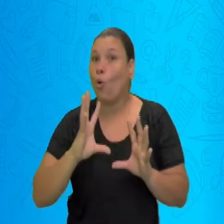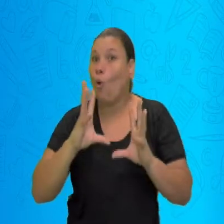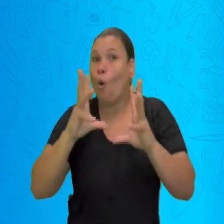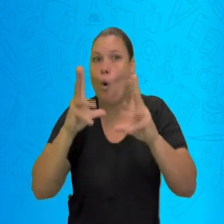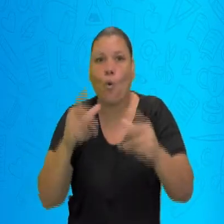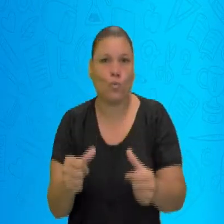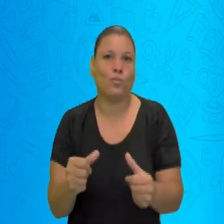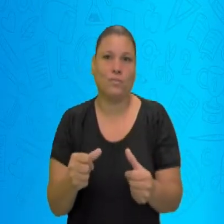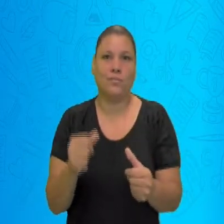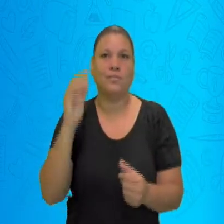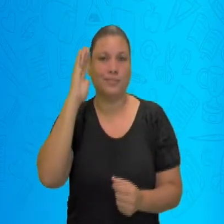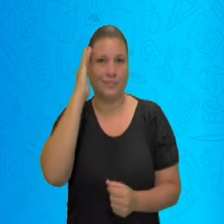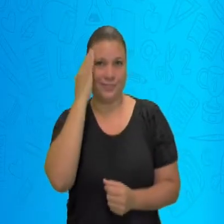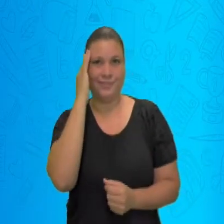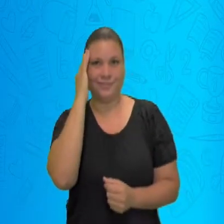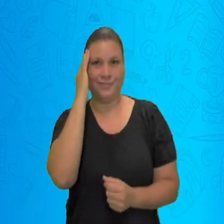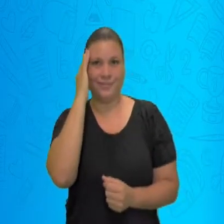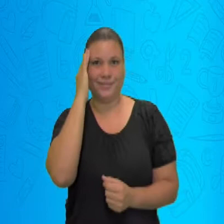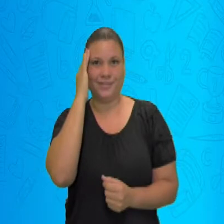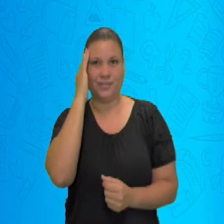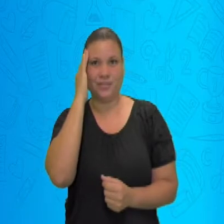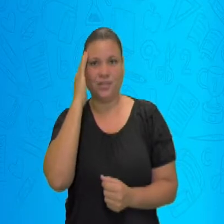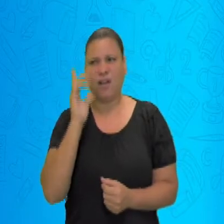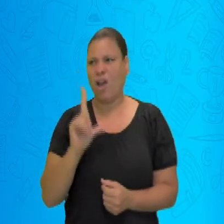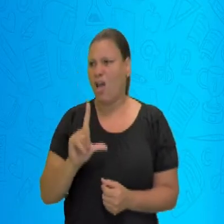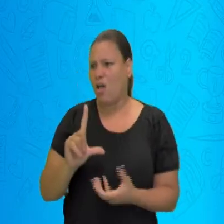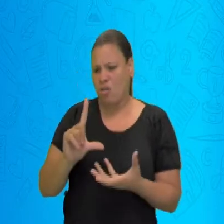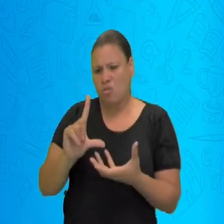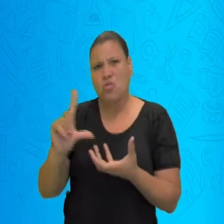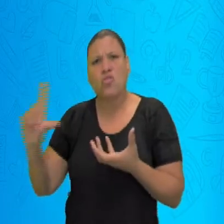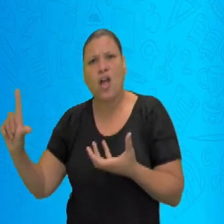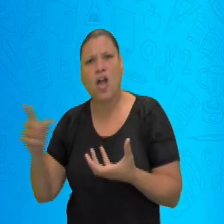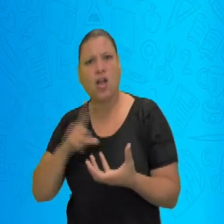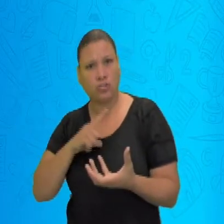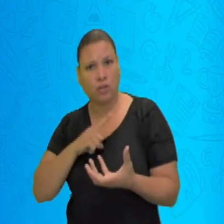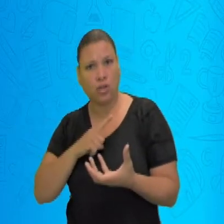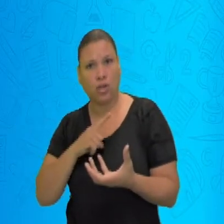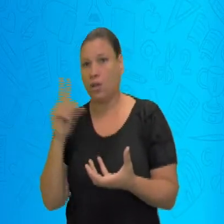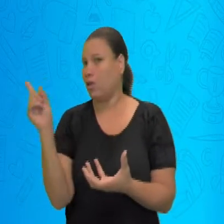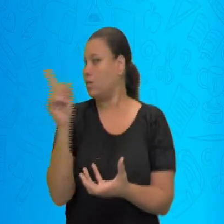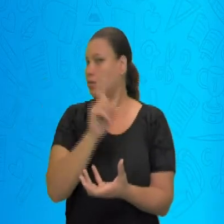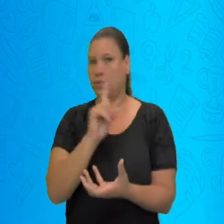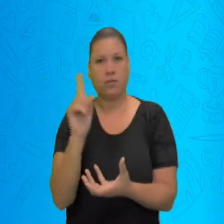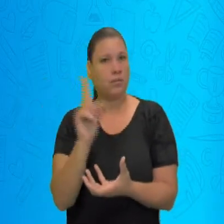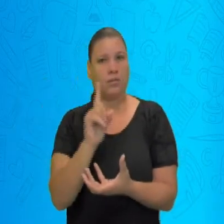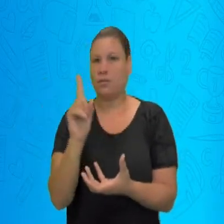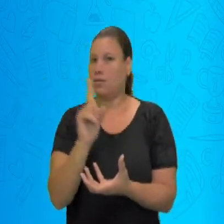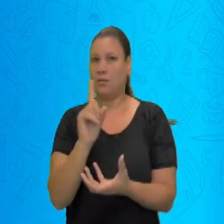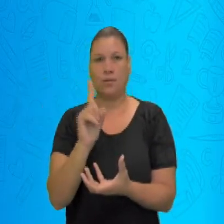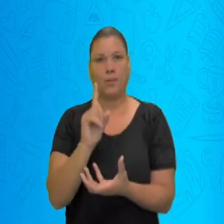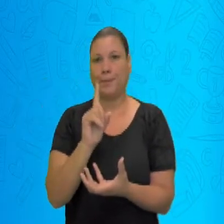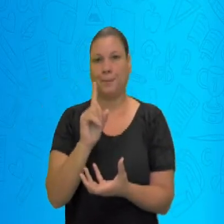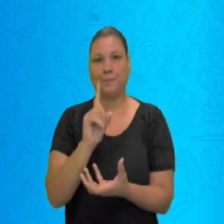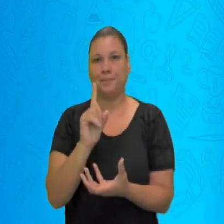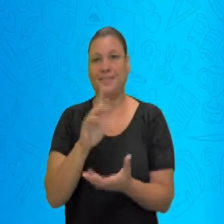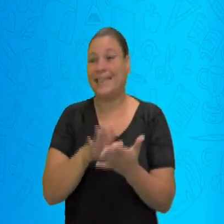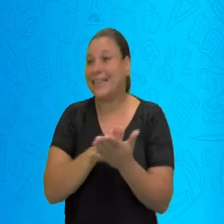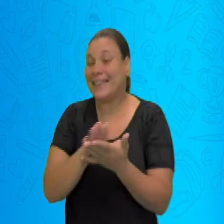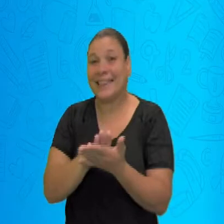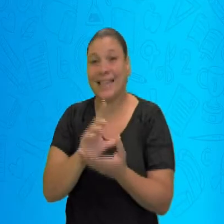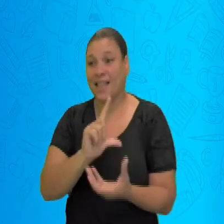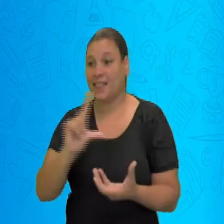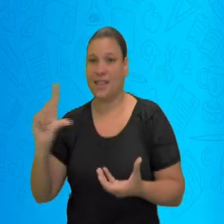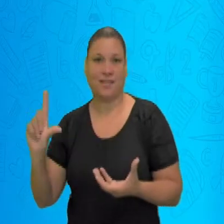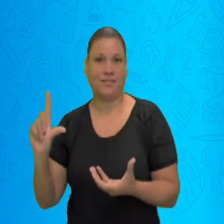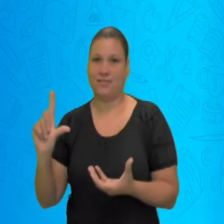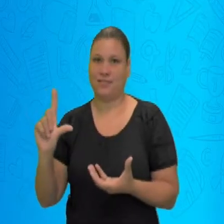tem nenhuma parte no hemisfério leste, e ele é o continente que tem a maior quantidade de terra